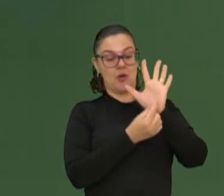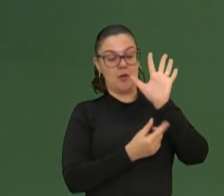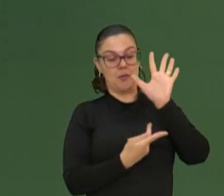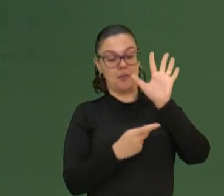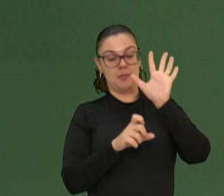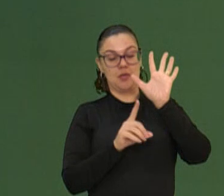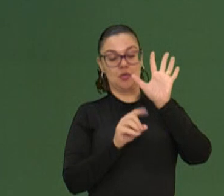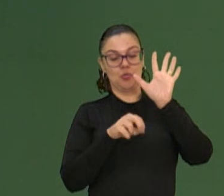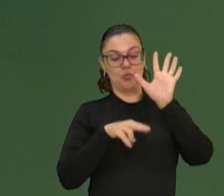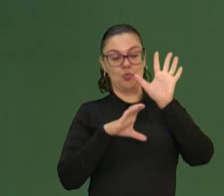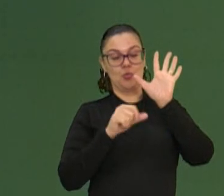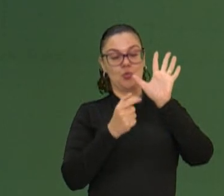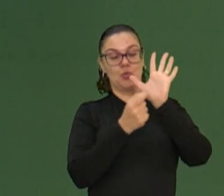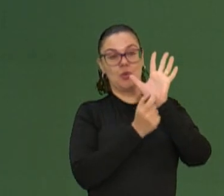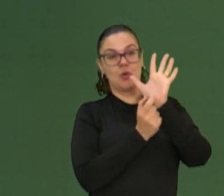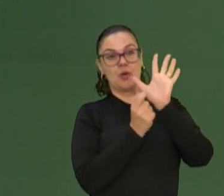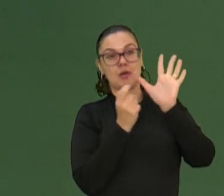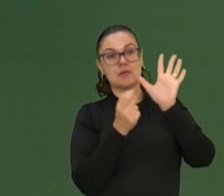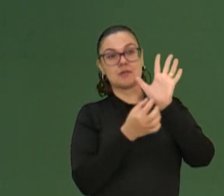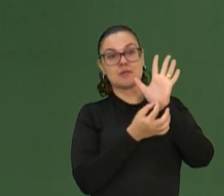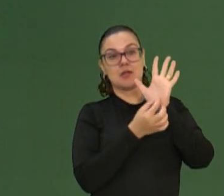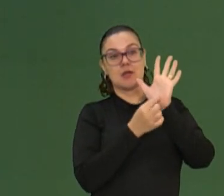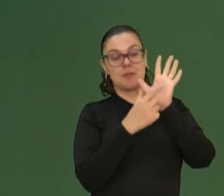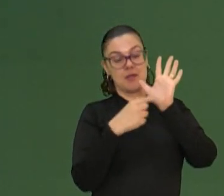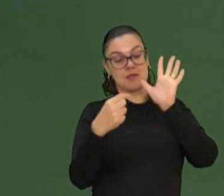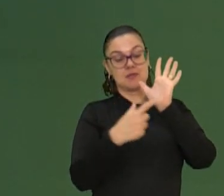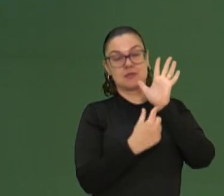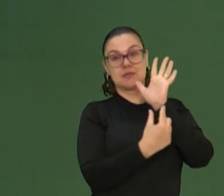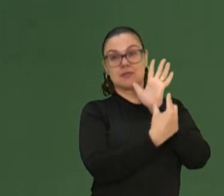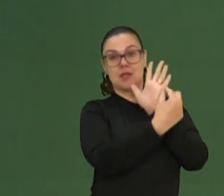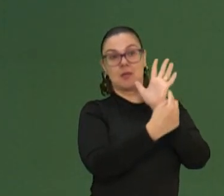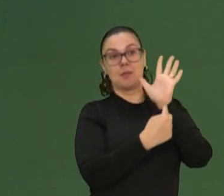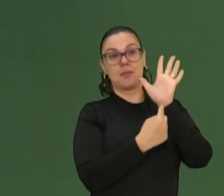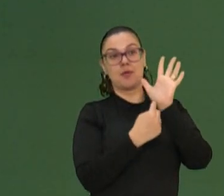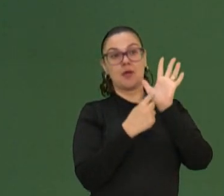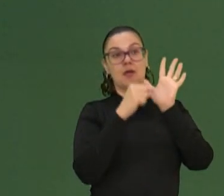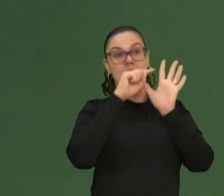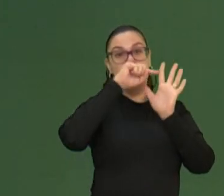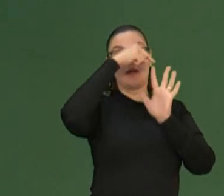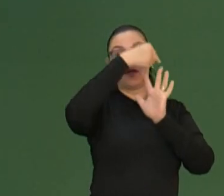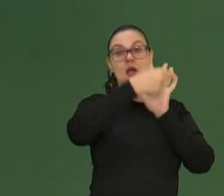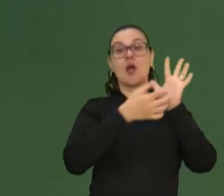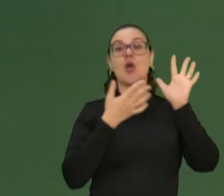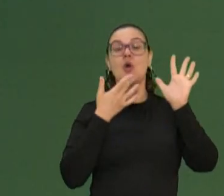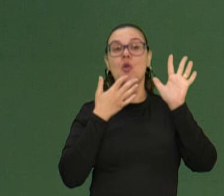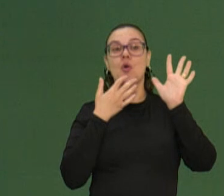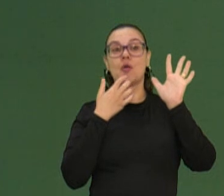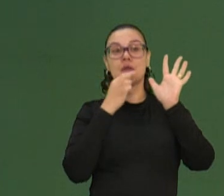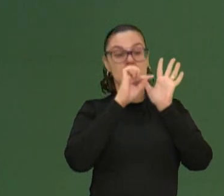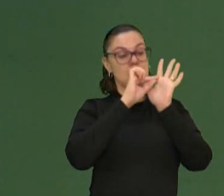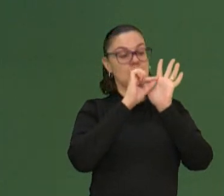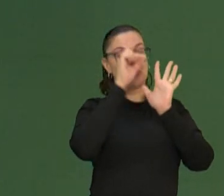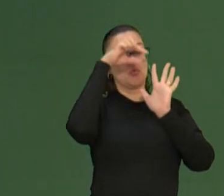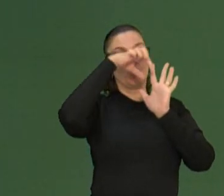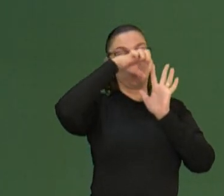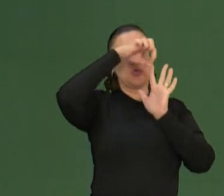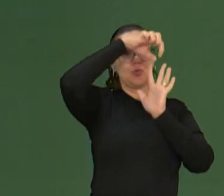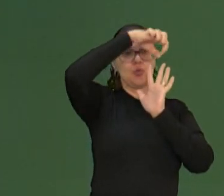Pedúnculo, receptáculo, sépalas, pétalas, todos os